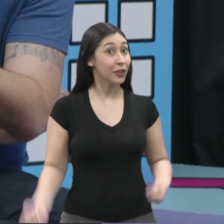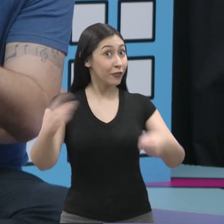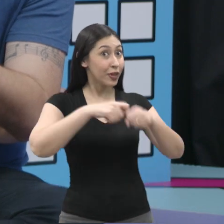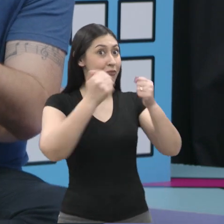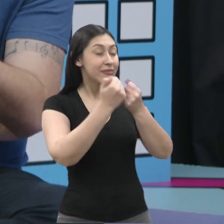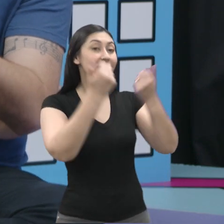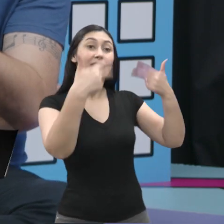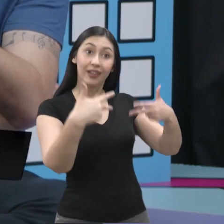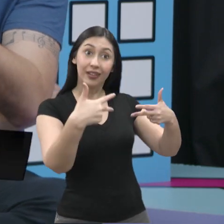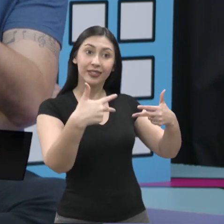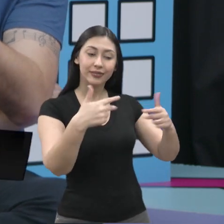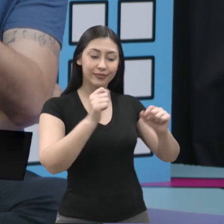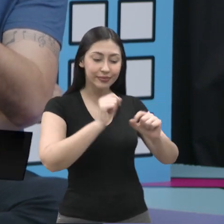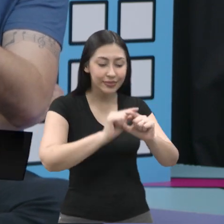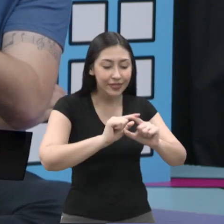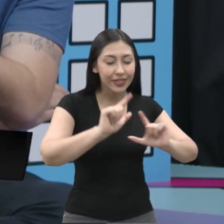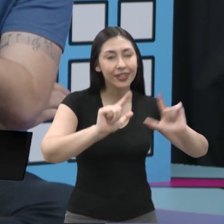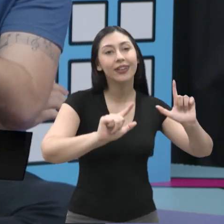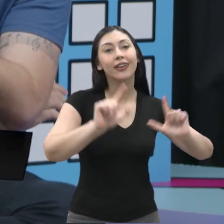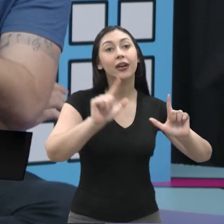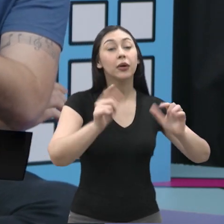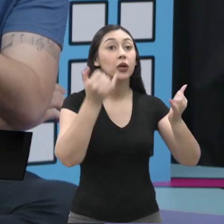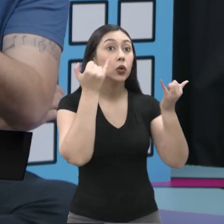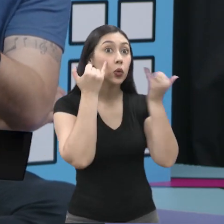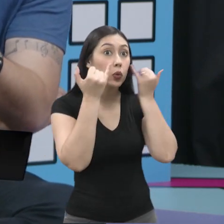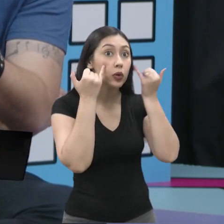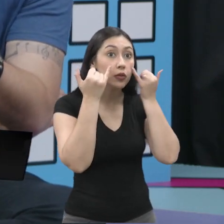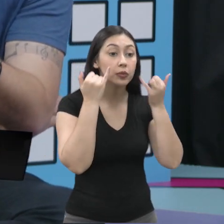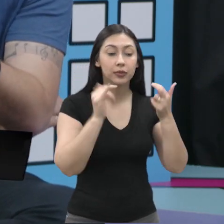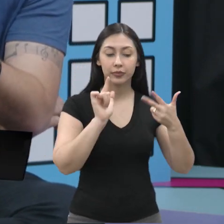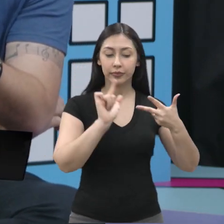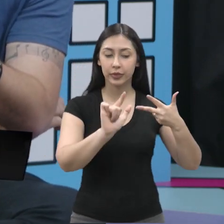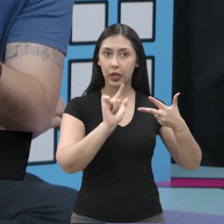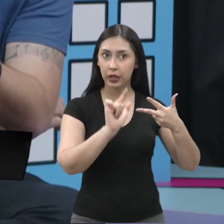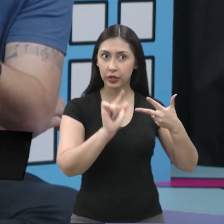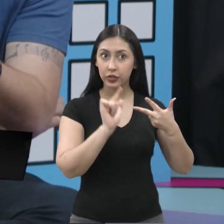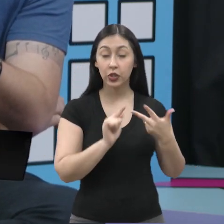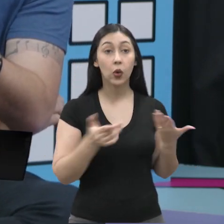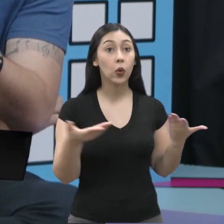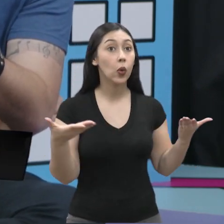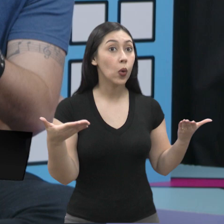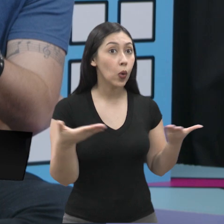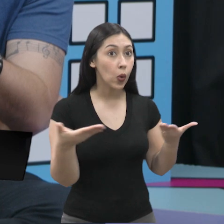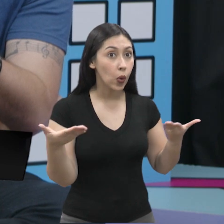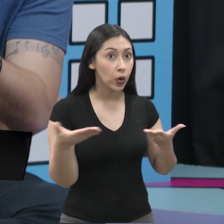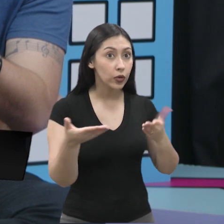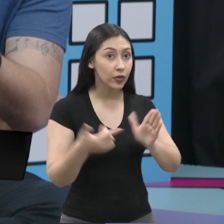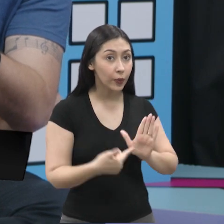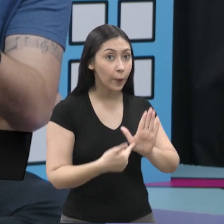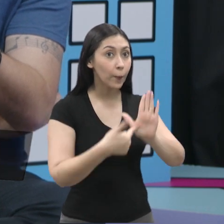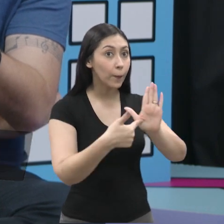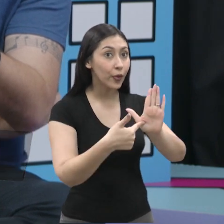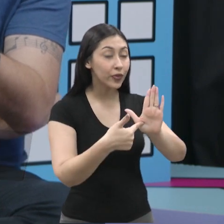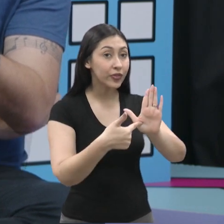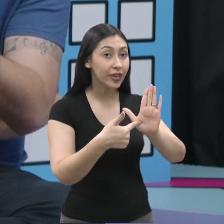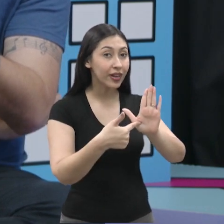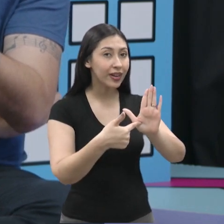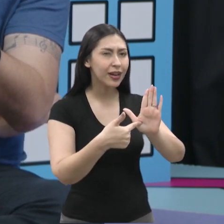De volta com Tá Ligado na Cidade, aqui na TV Câmara São José, com informações do Legislativo. Desta vez, a gente vai falar sobre